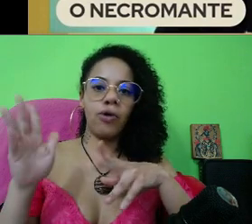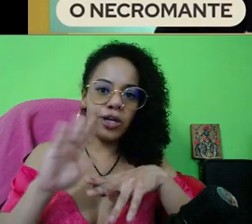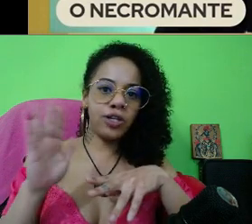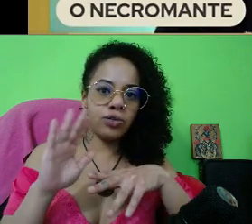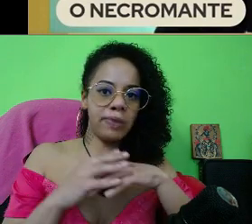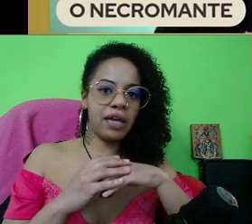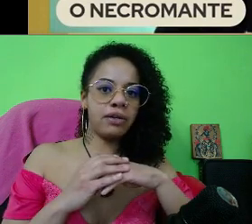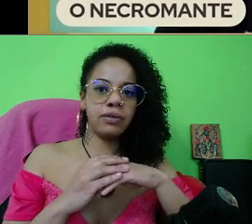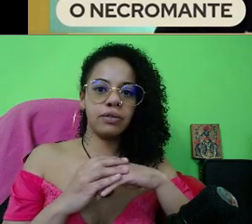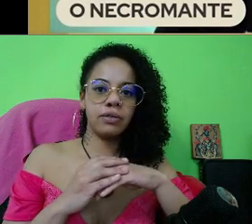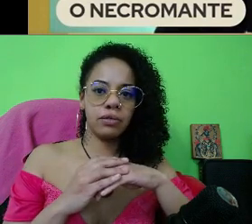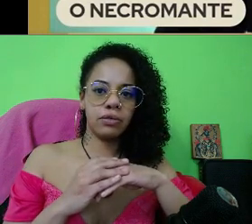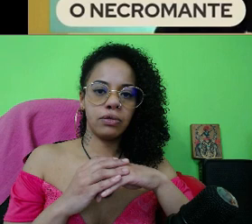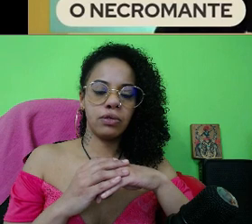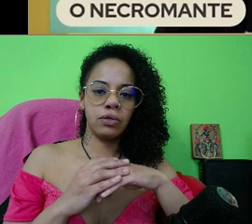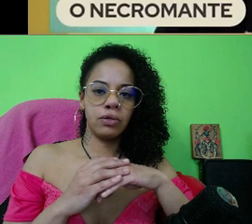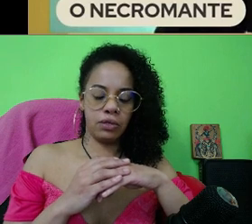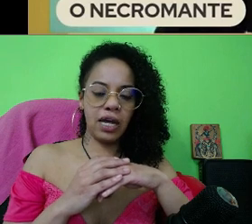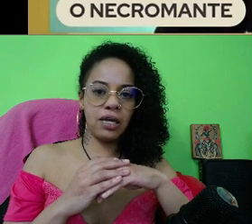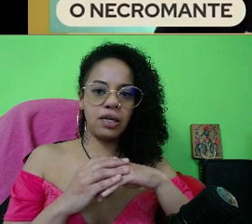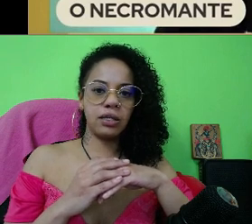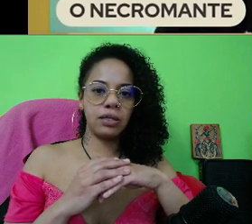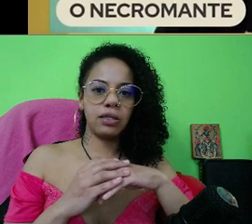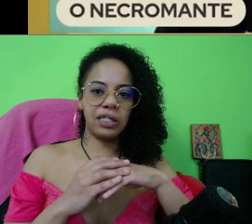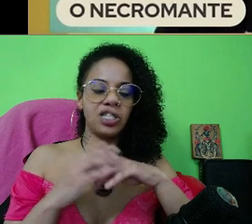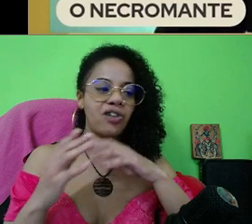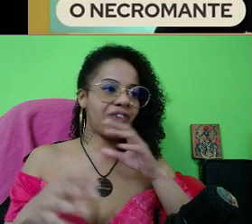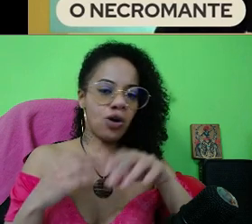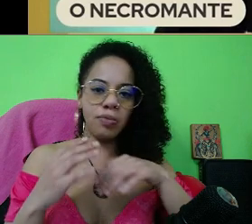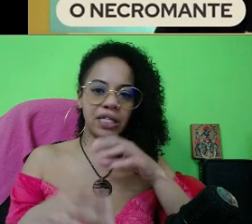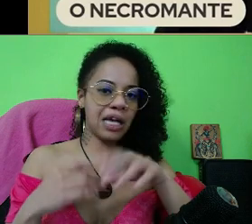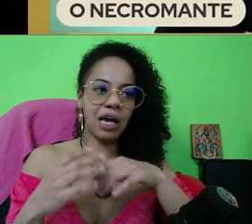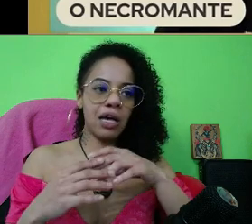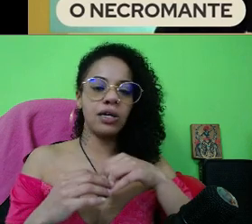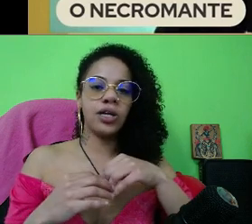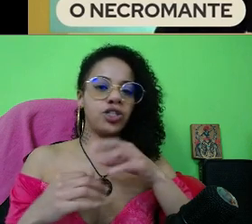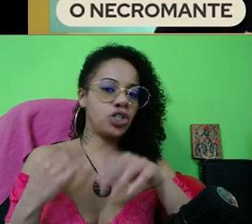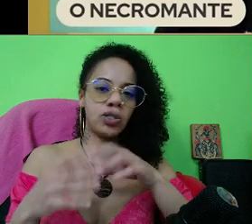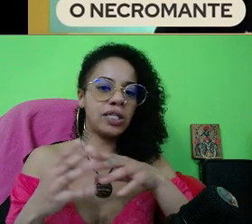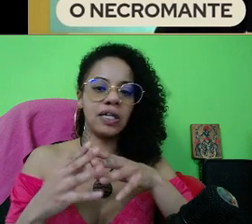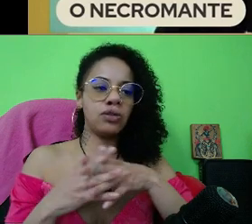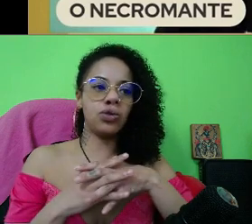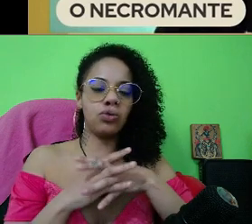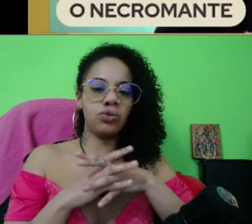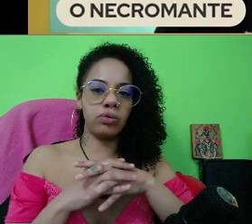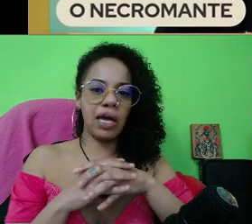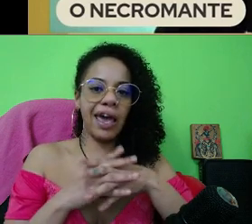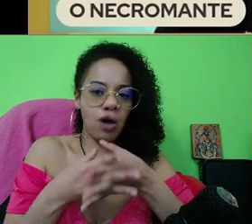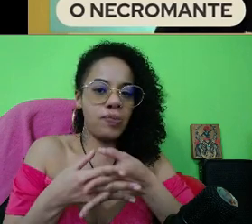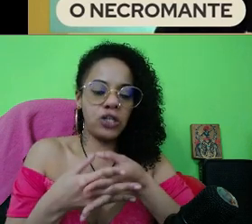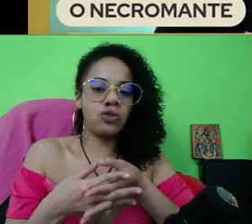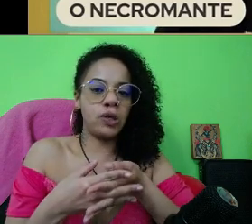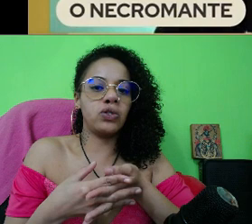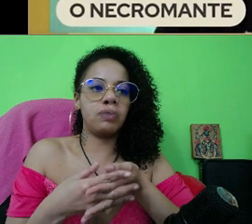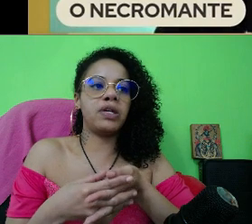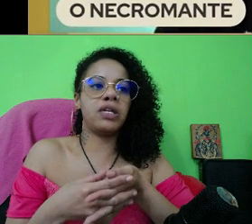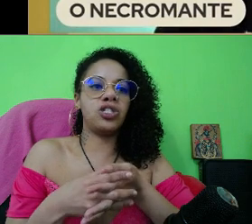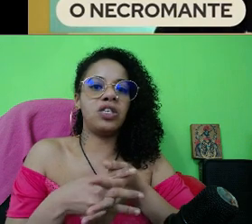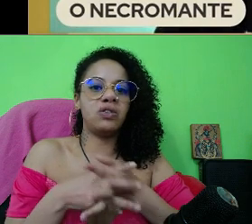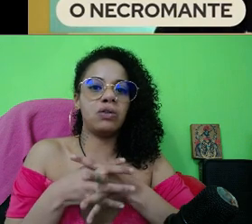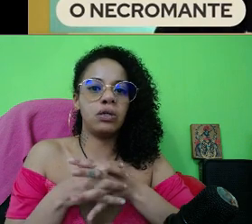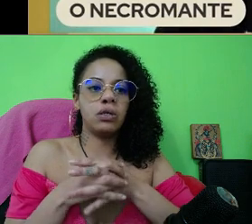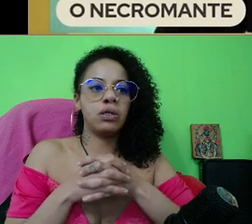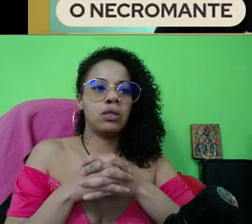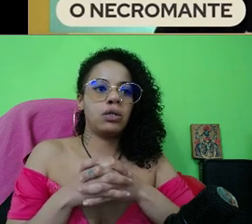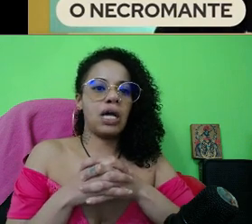Oi tudo bem né você já vai começar distorcendo tudo é realmente uma dos